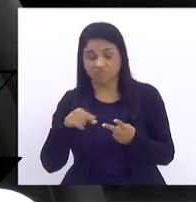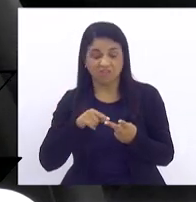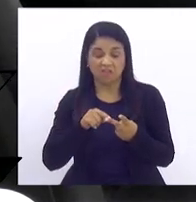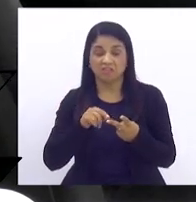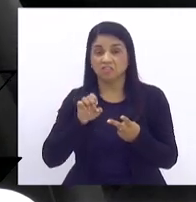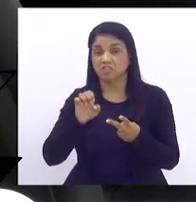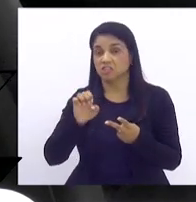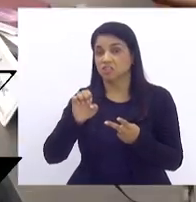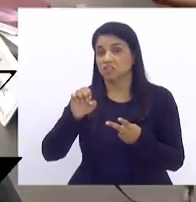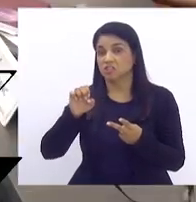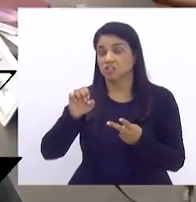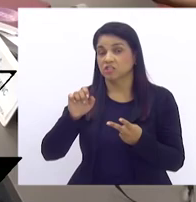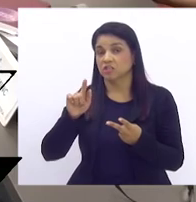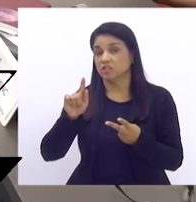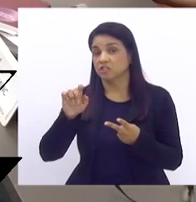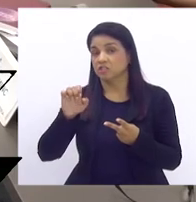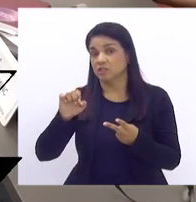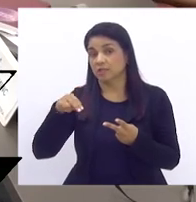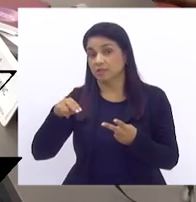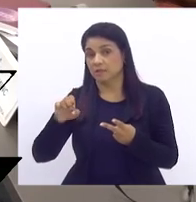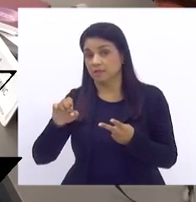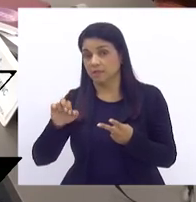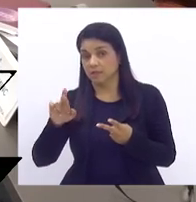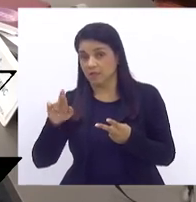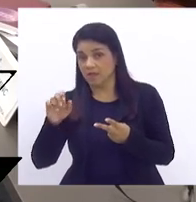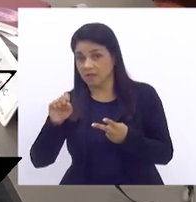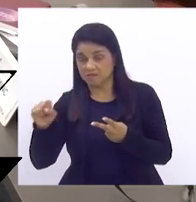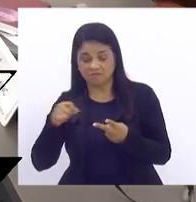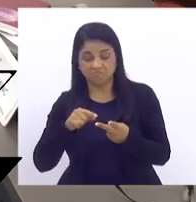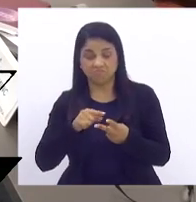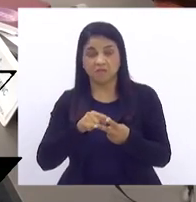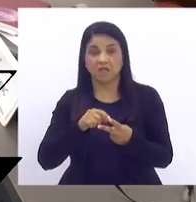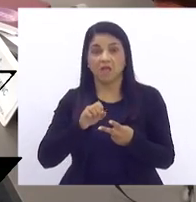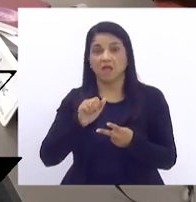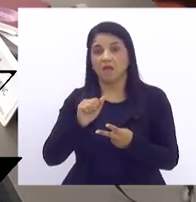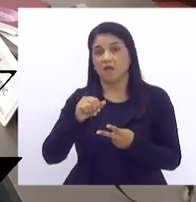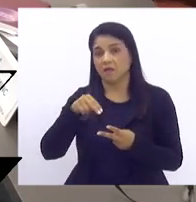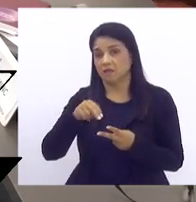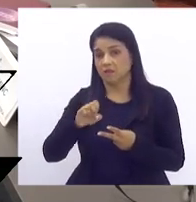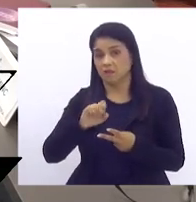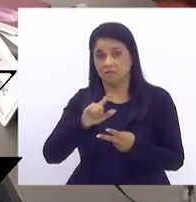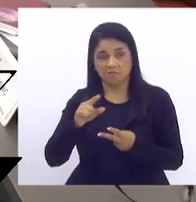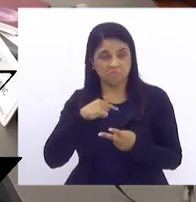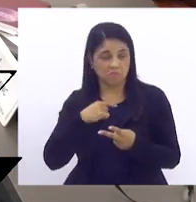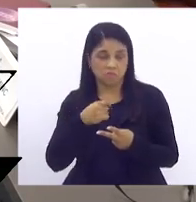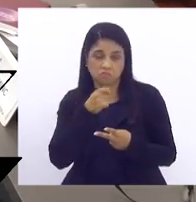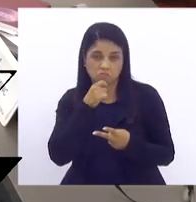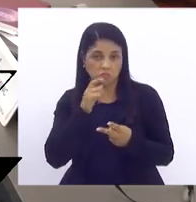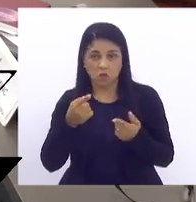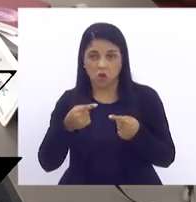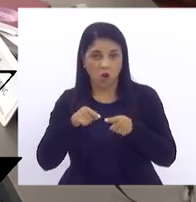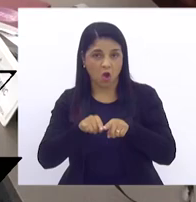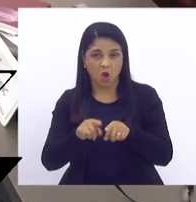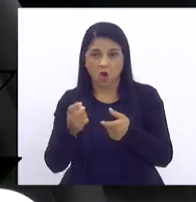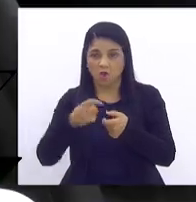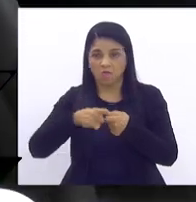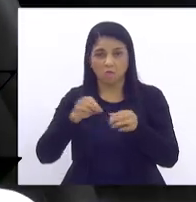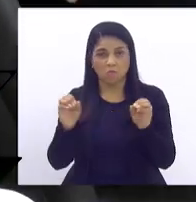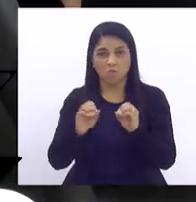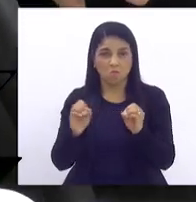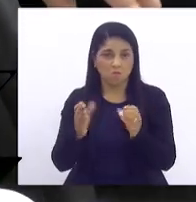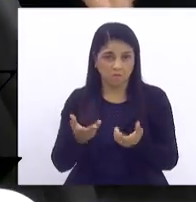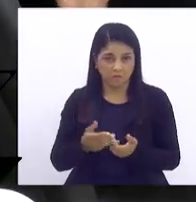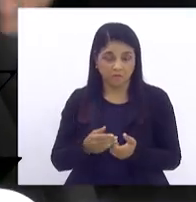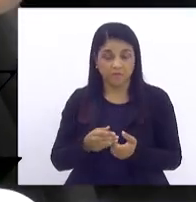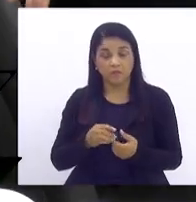sei se foi a Genersa ou se foi a ANEEL. A ANEEL não se dignou a fazer o convênio com a Sim, a em relação à Light, mas a outra a gente tem